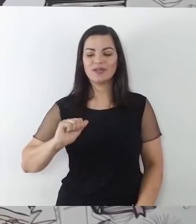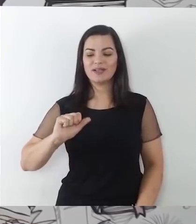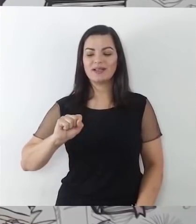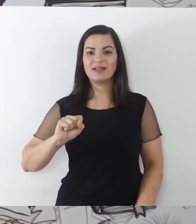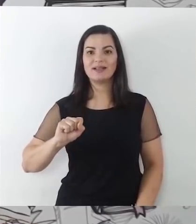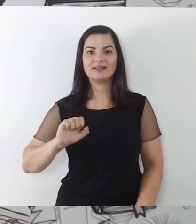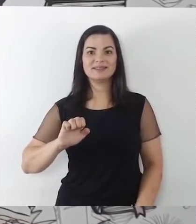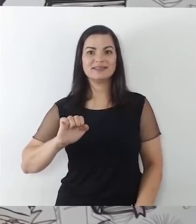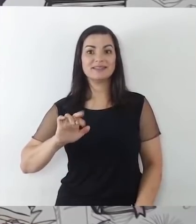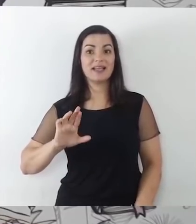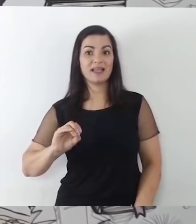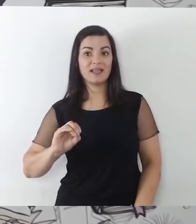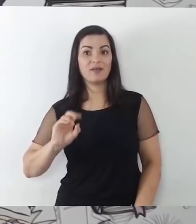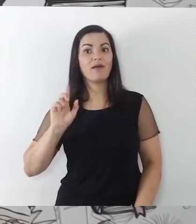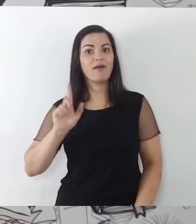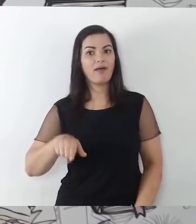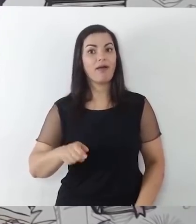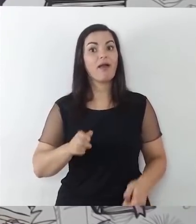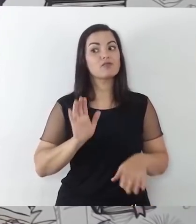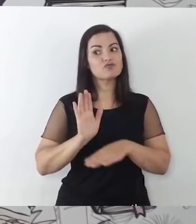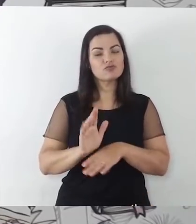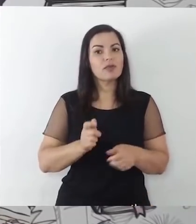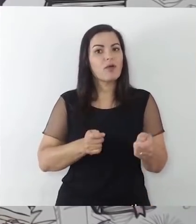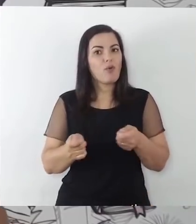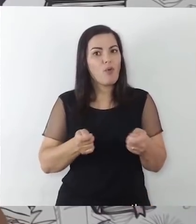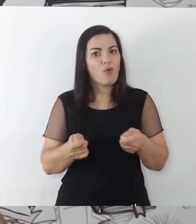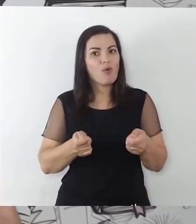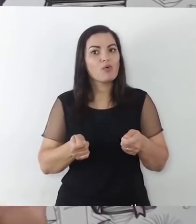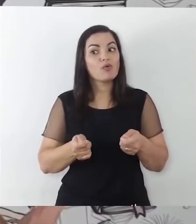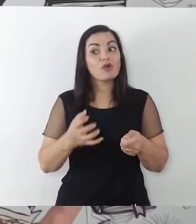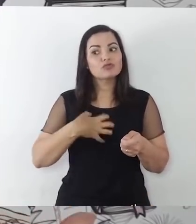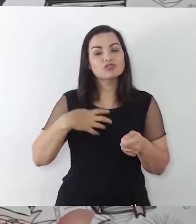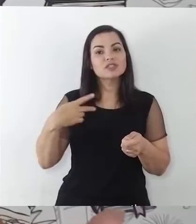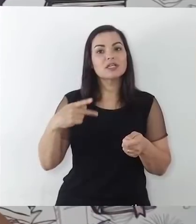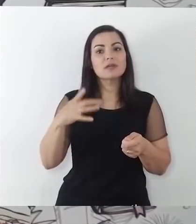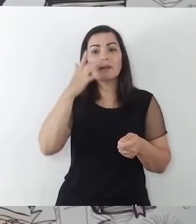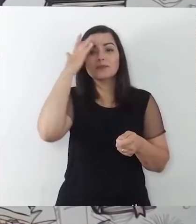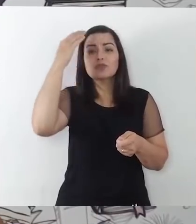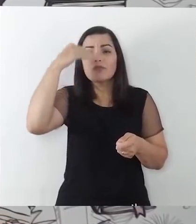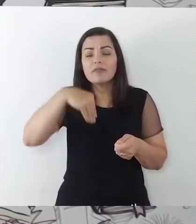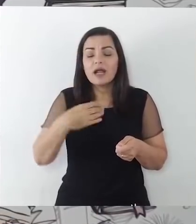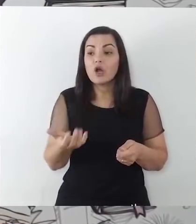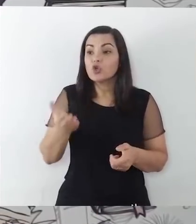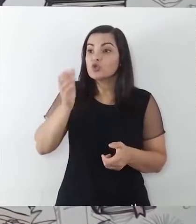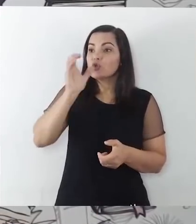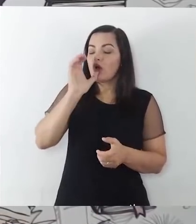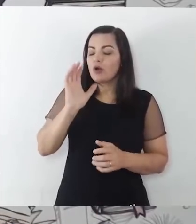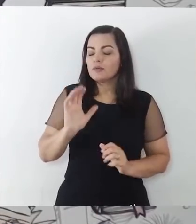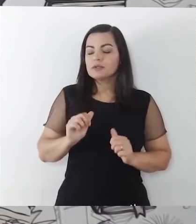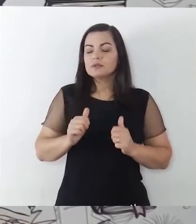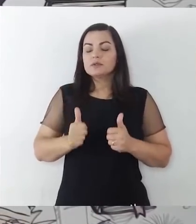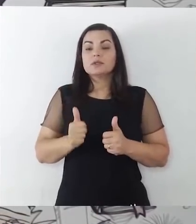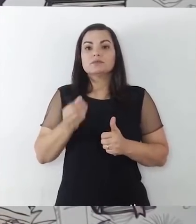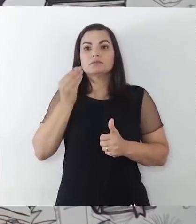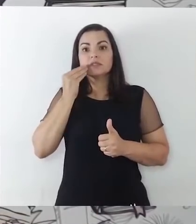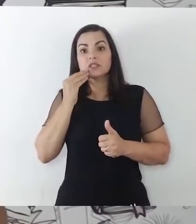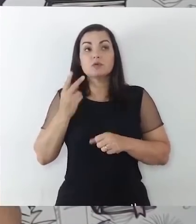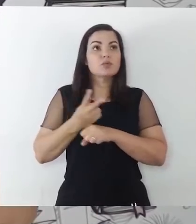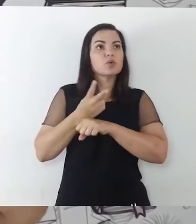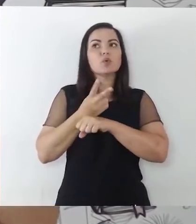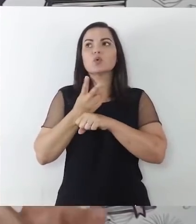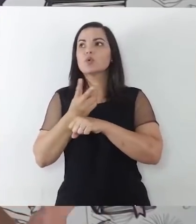crianças. Se não conseguirem acessar o formulário, entrem em contato, peçam o auxílio necessário, mas é muito importante que todas